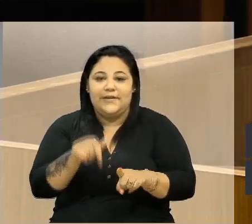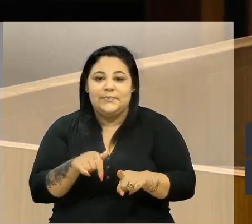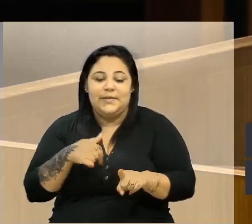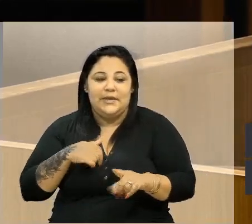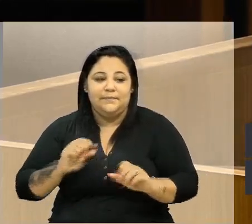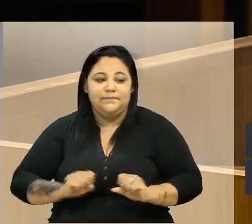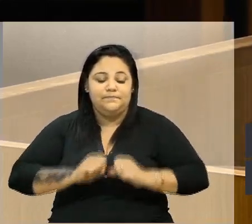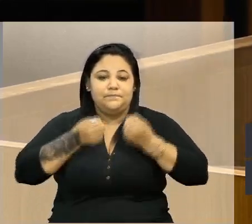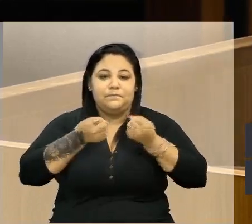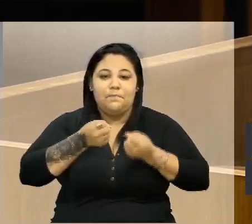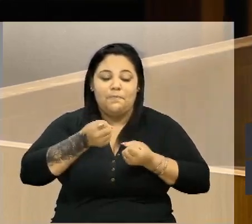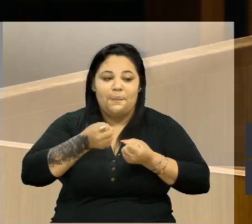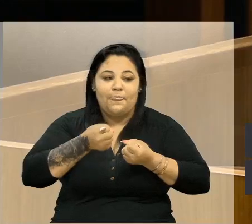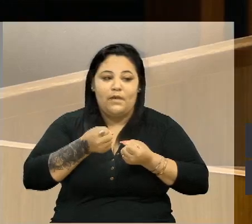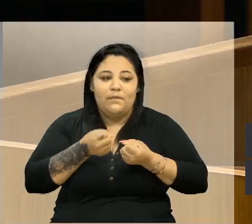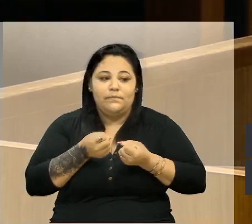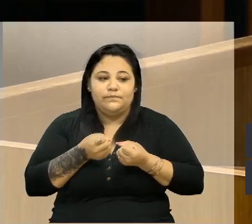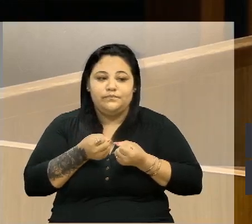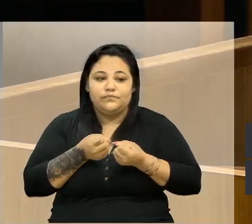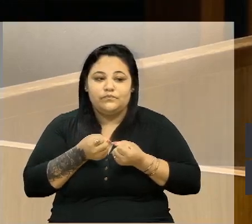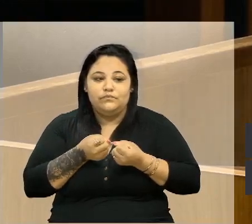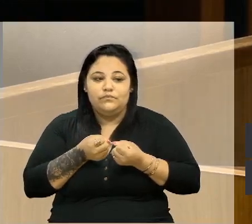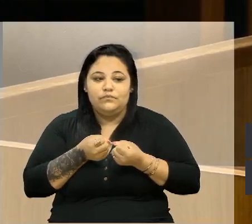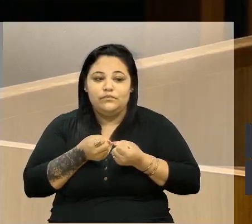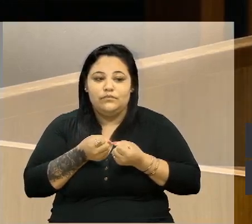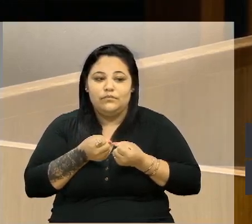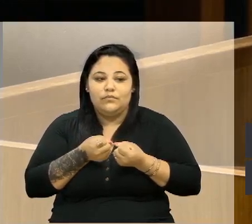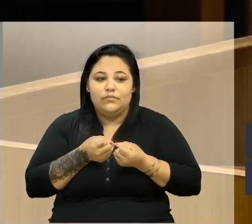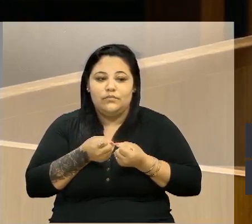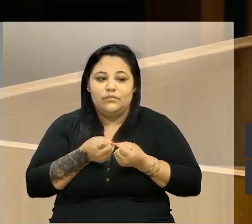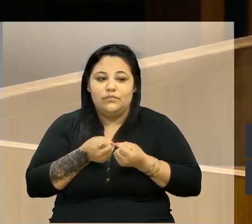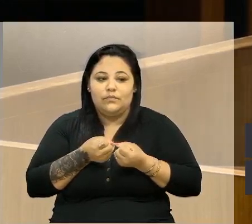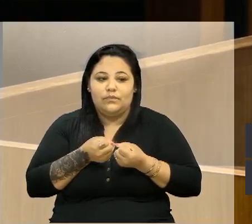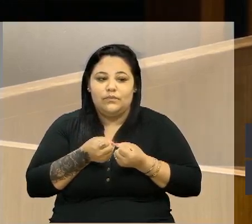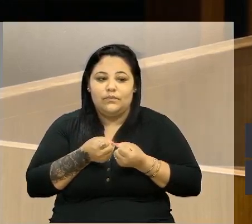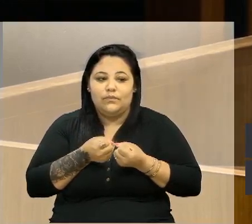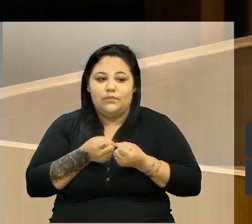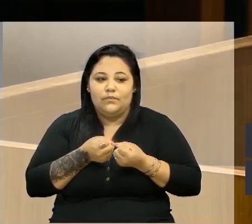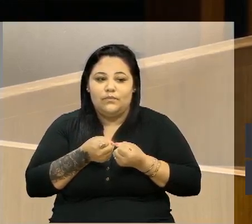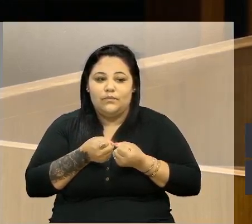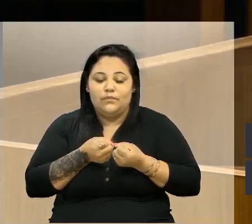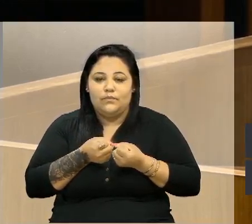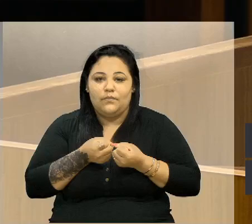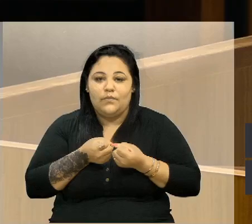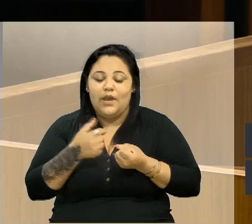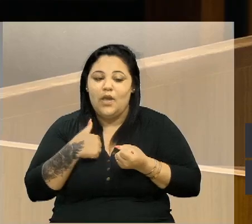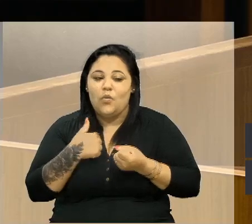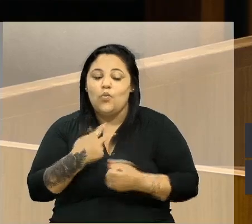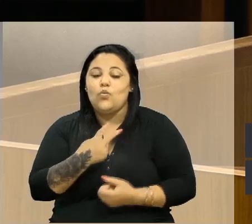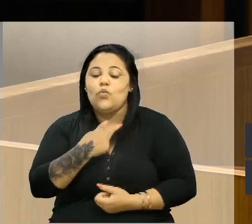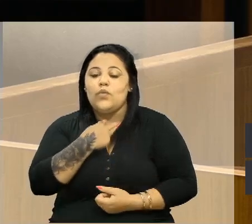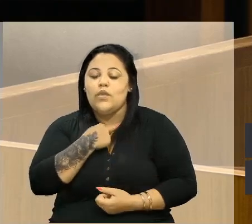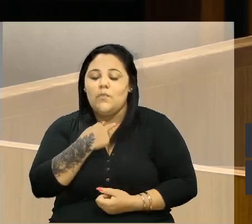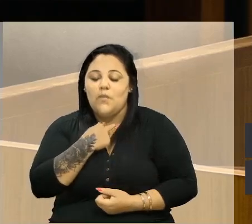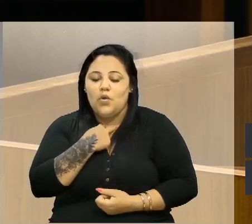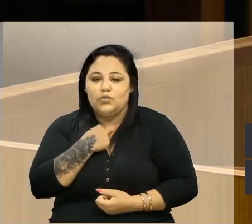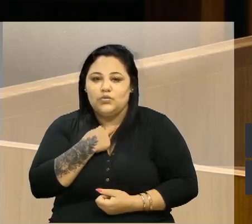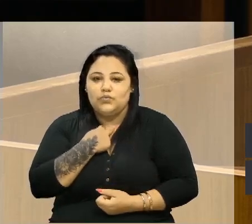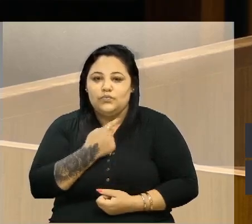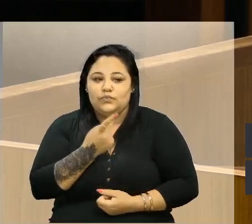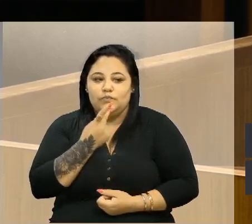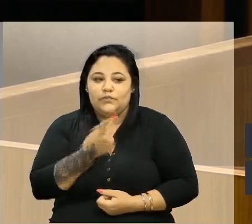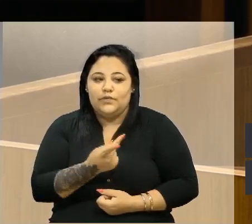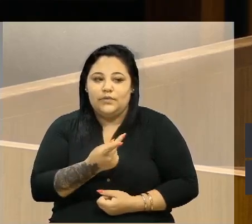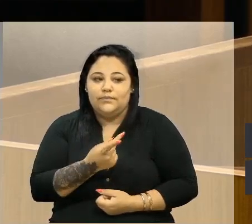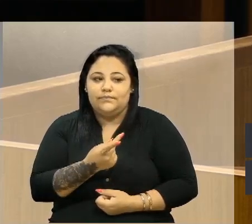sempre um compromisso meu, vai ser sempre um compromisso nosso. Então, eu não posso deixar de falar aqui, quando eu estou